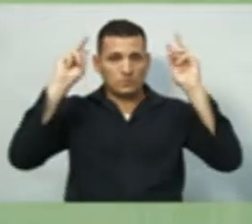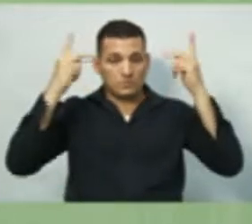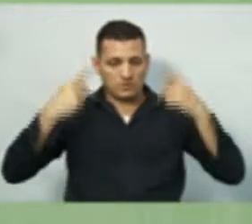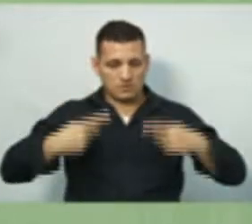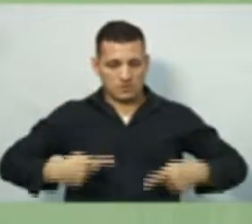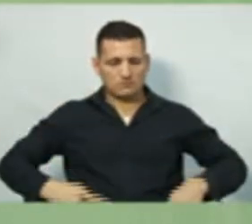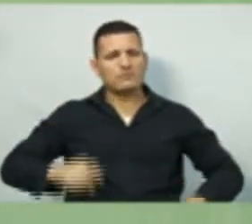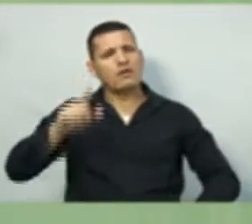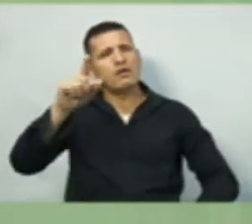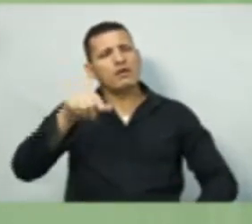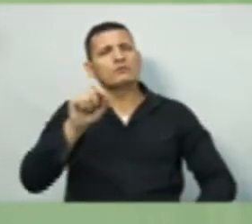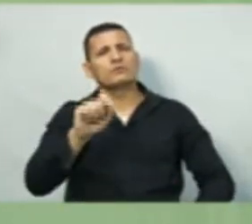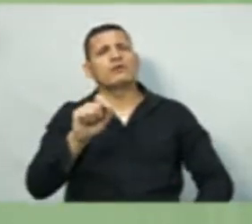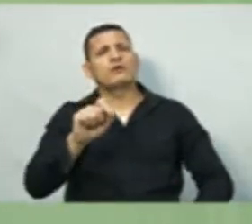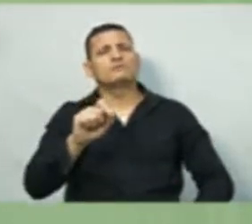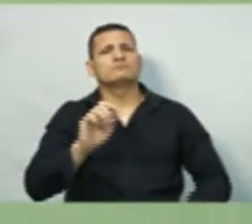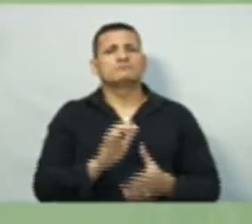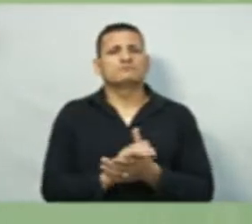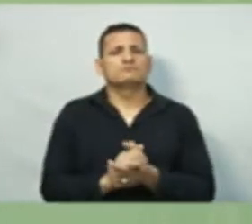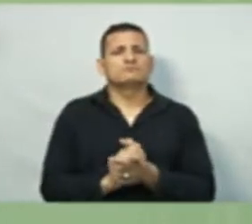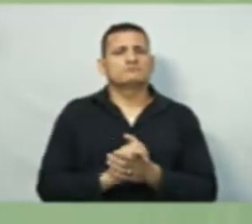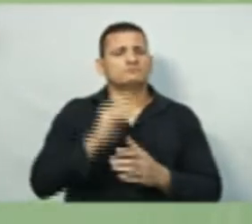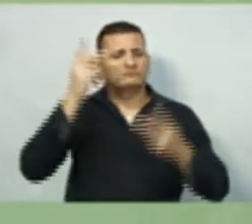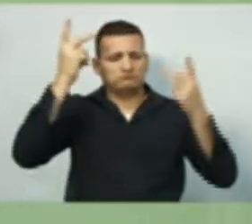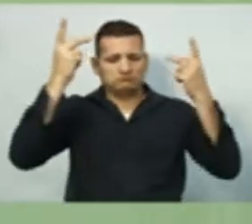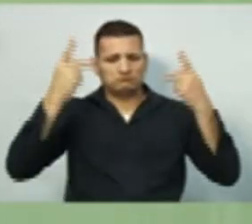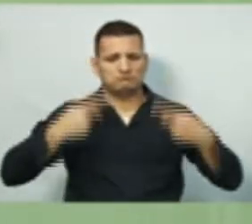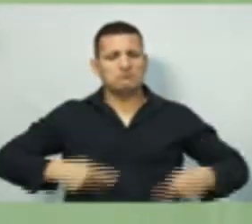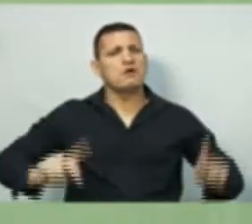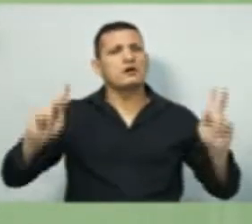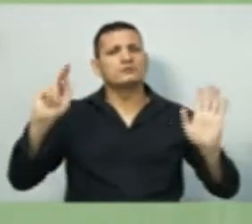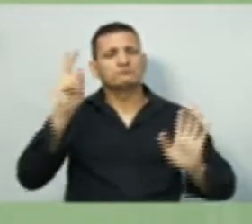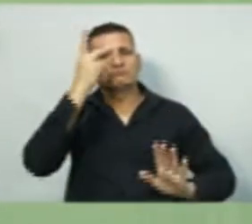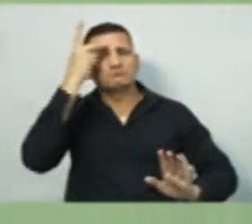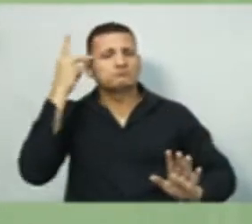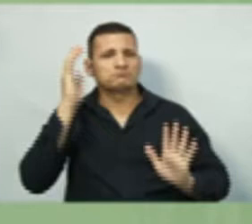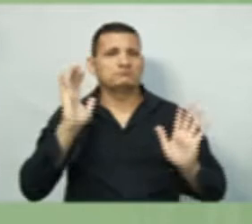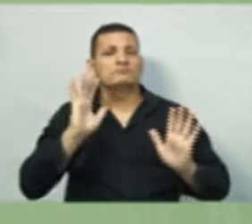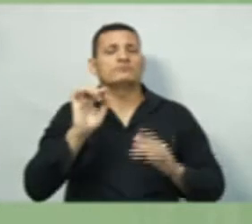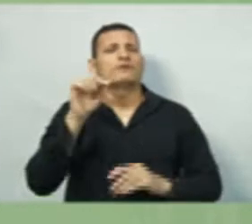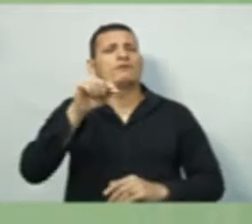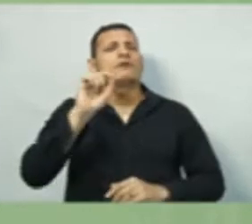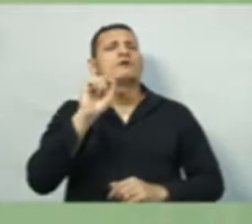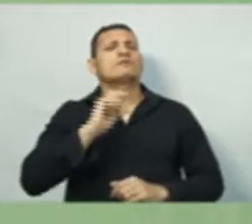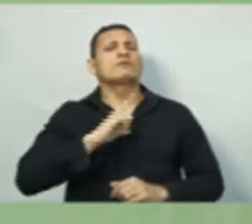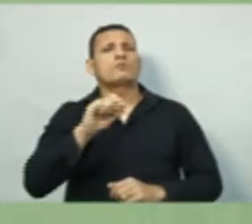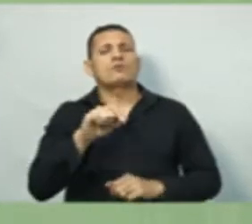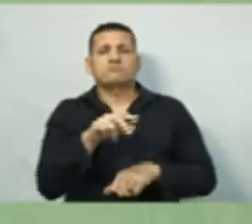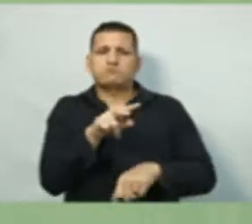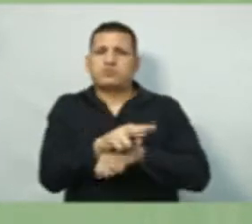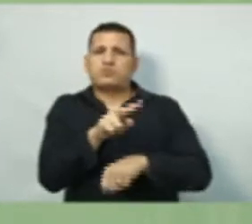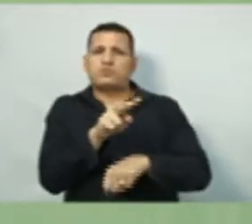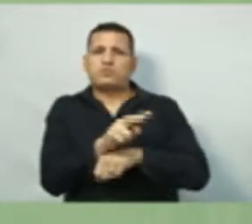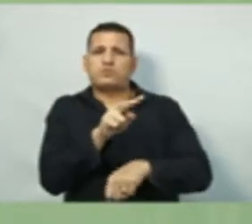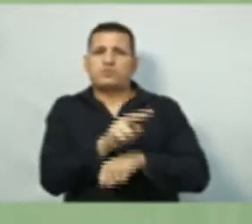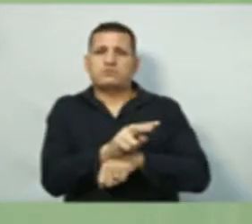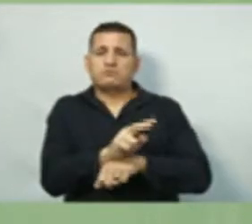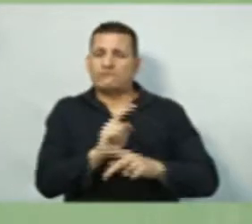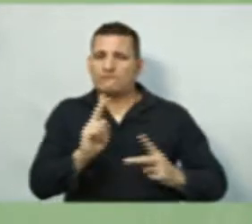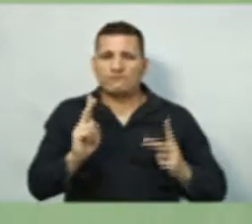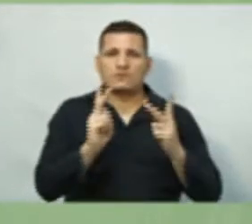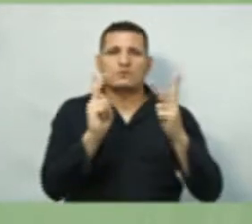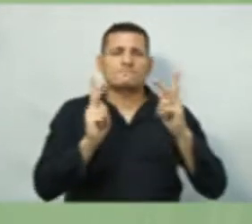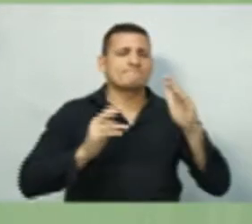do homem. Podemos dizer que eles visam resguardar os valores mais preciosos da pessoa